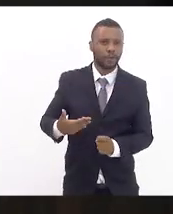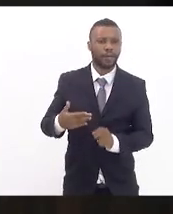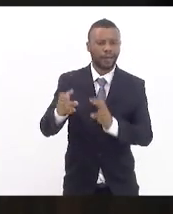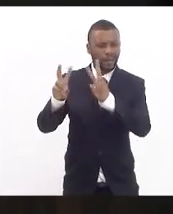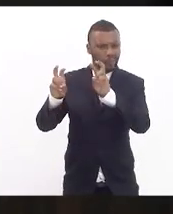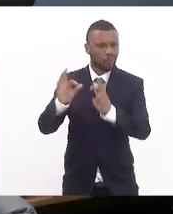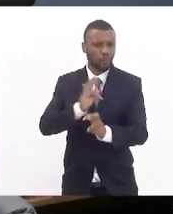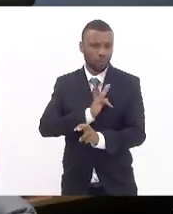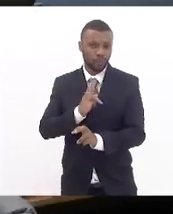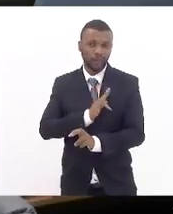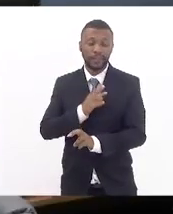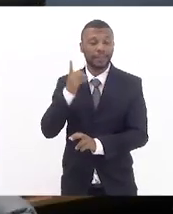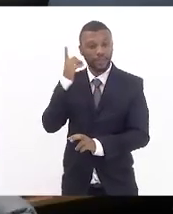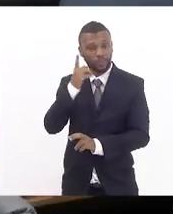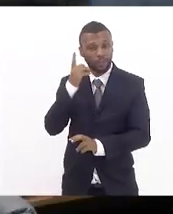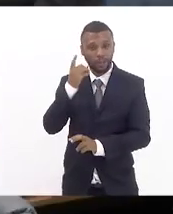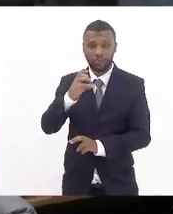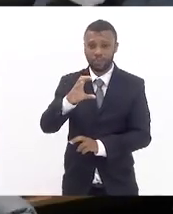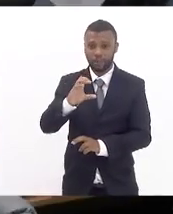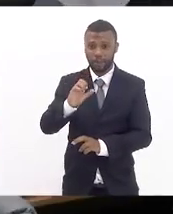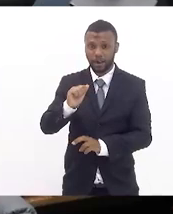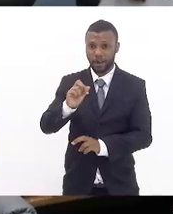Augusto.